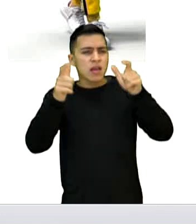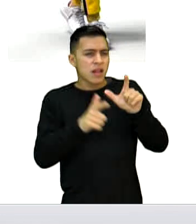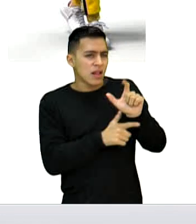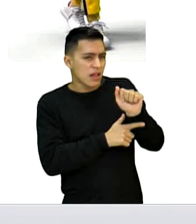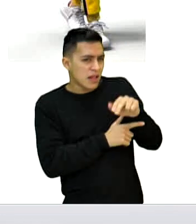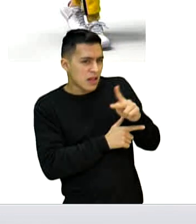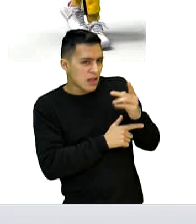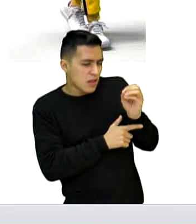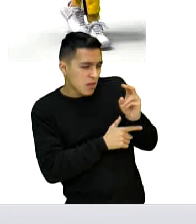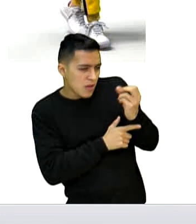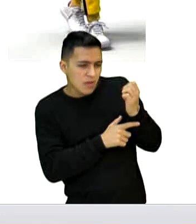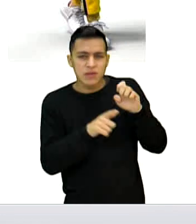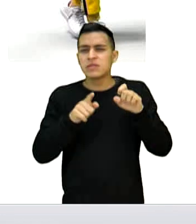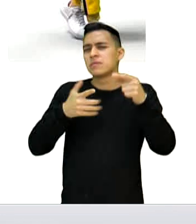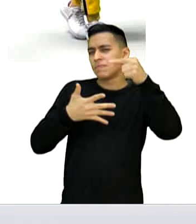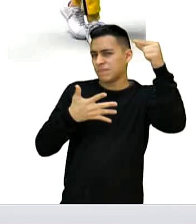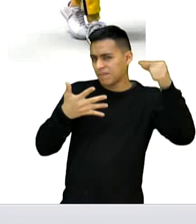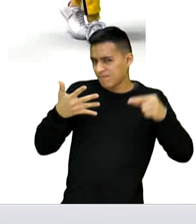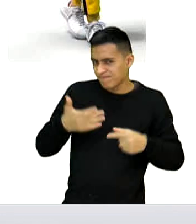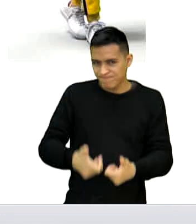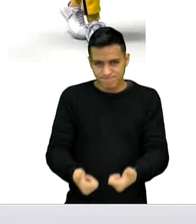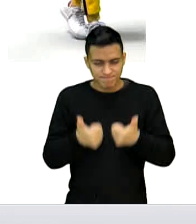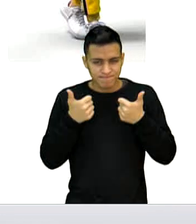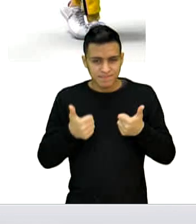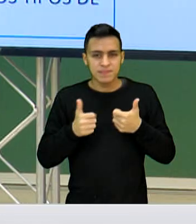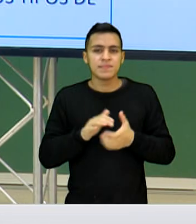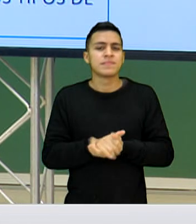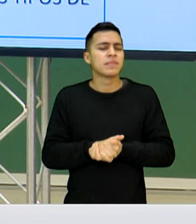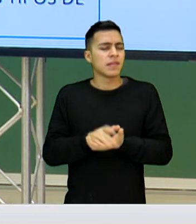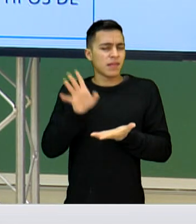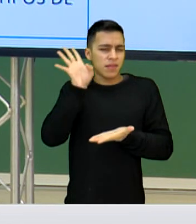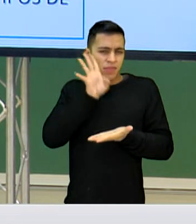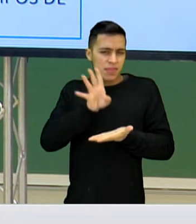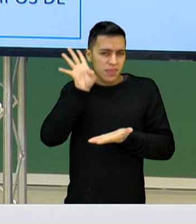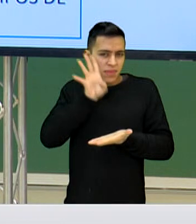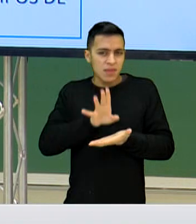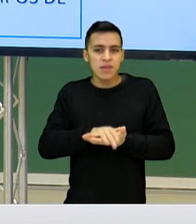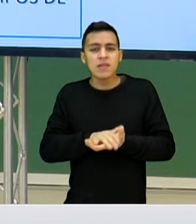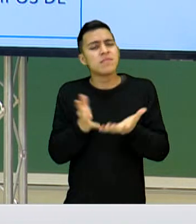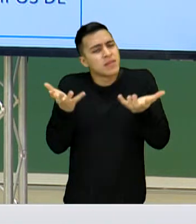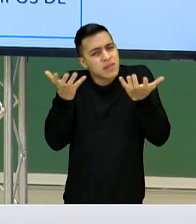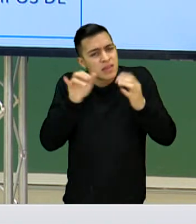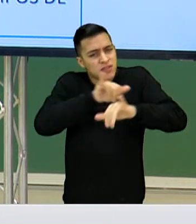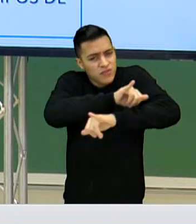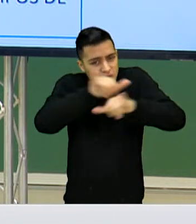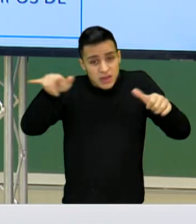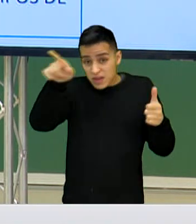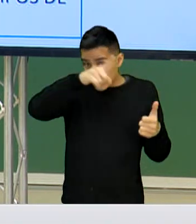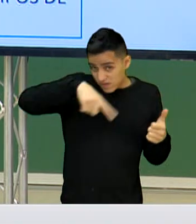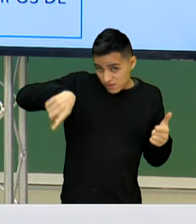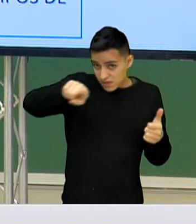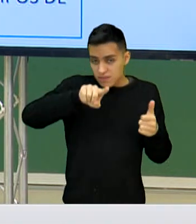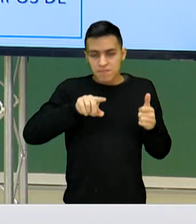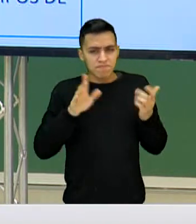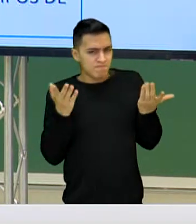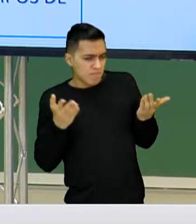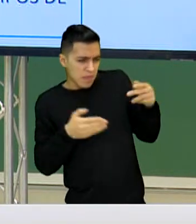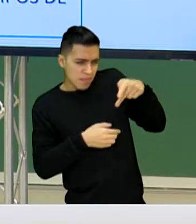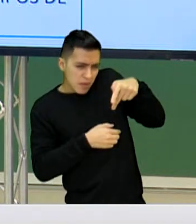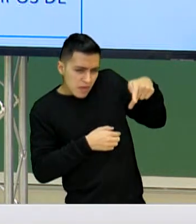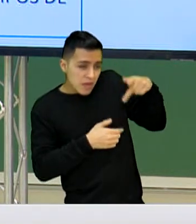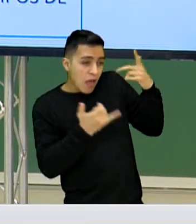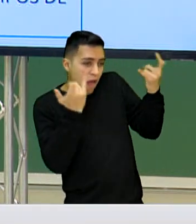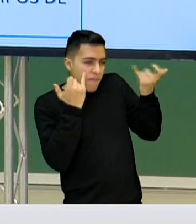houses e etc, ok? Legal isso, né? Queria também falar para você que se a professora trouxer alguma